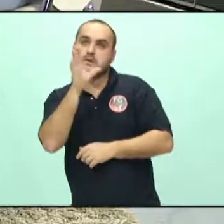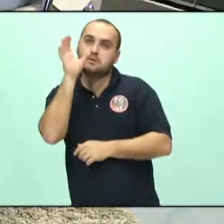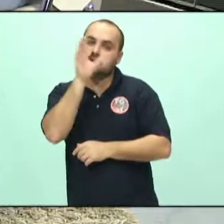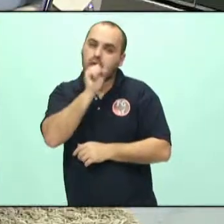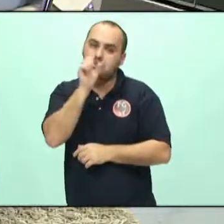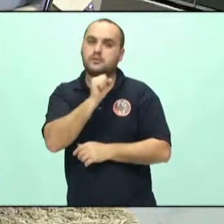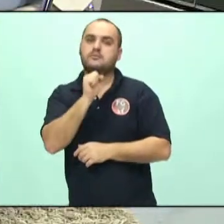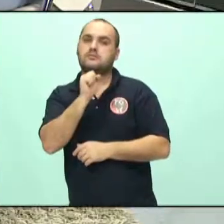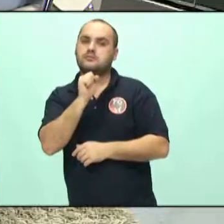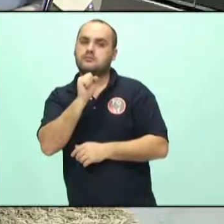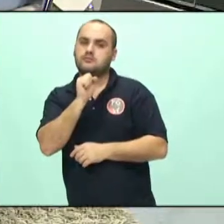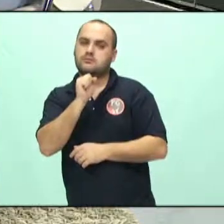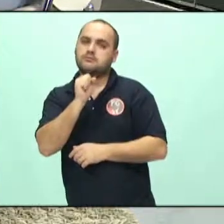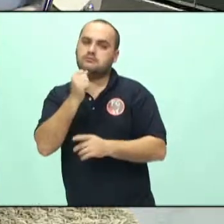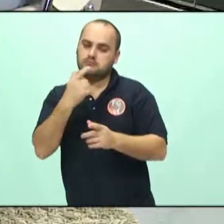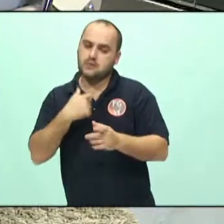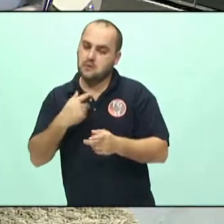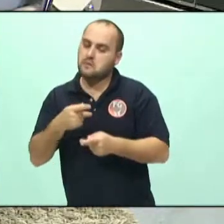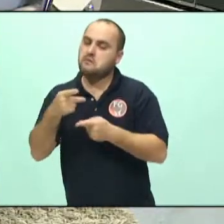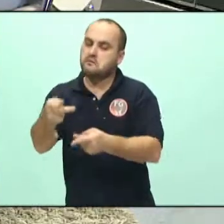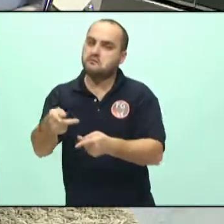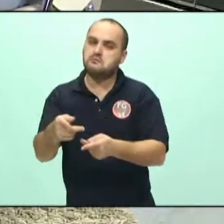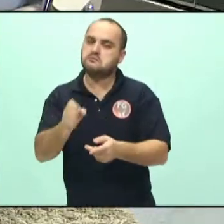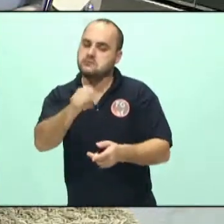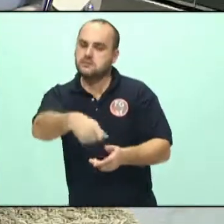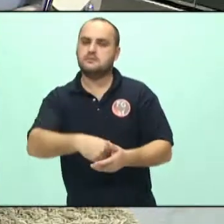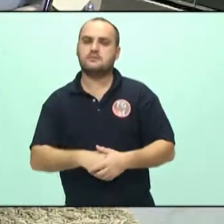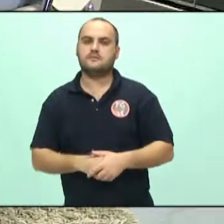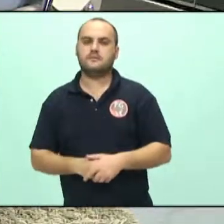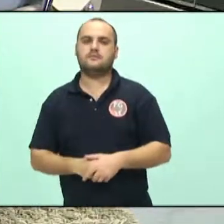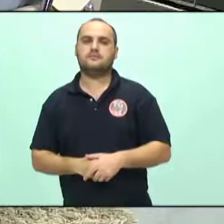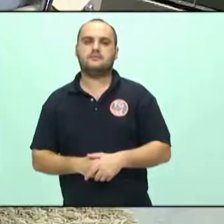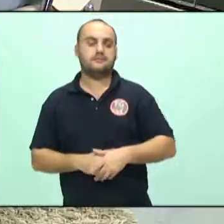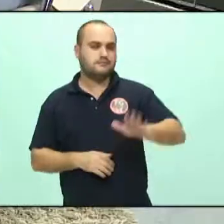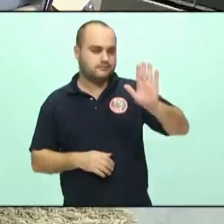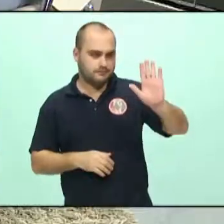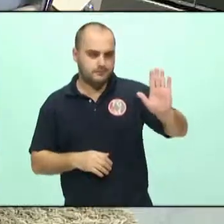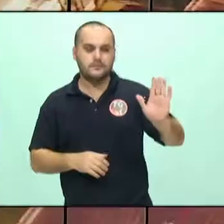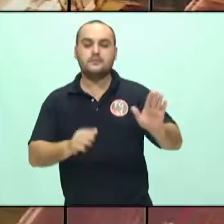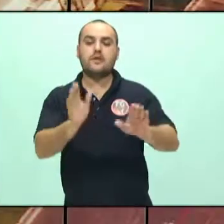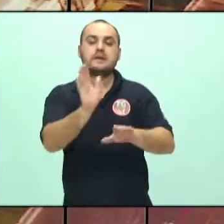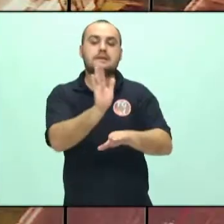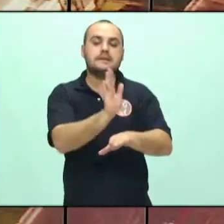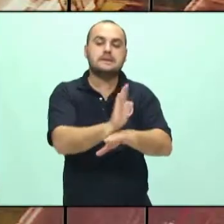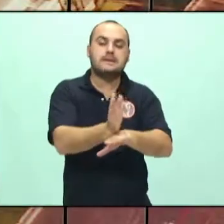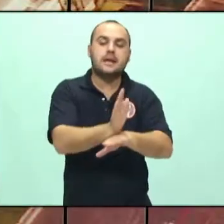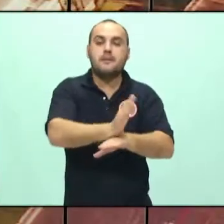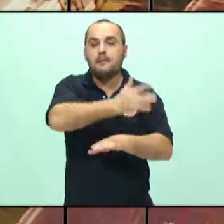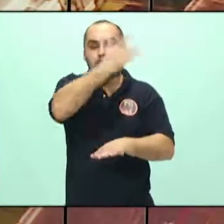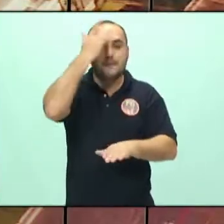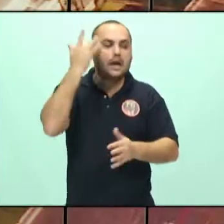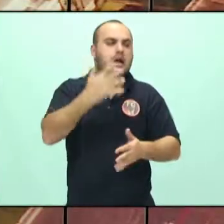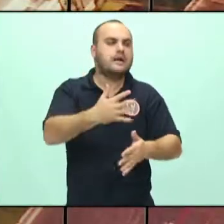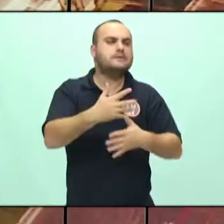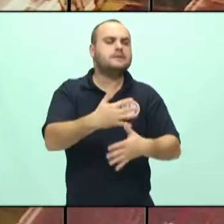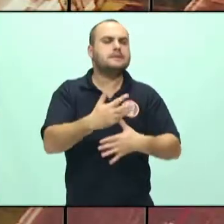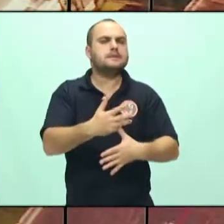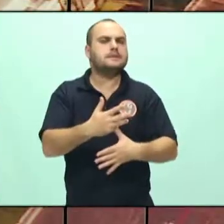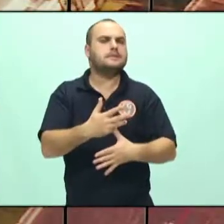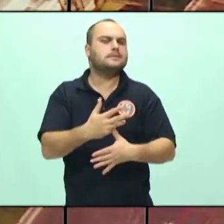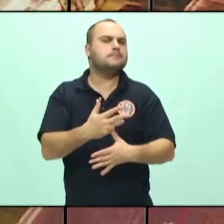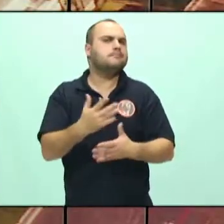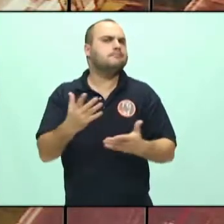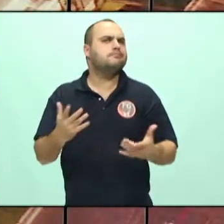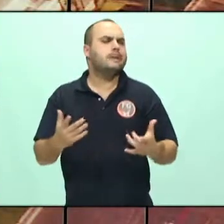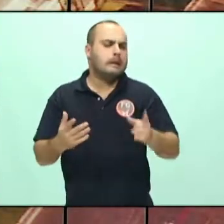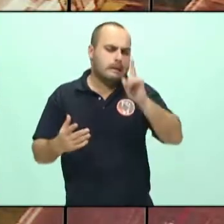o programa no outro dia cedo, eu não vou não. Essa questão do cinema para o autista, como é que surgiu essa